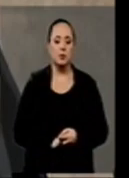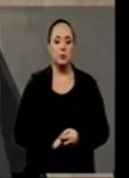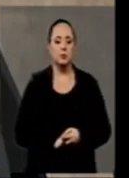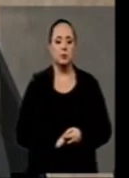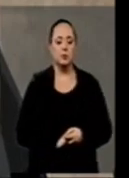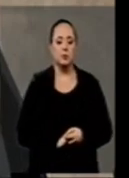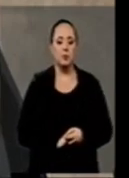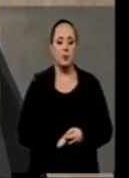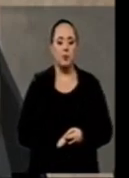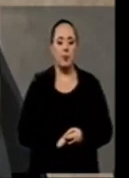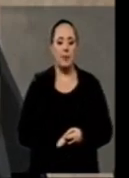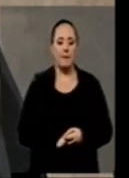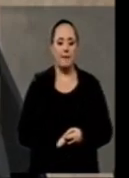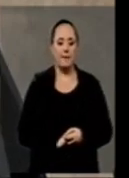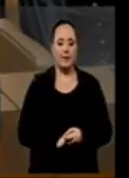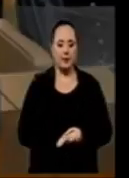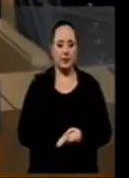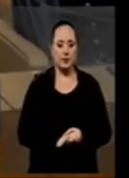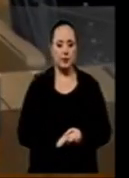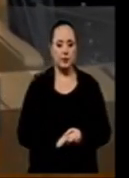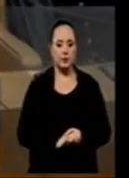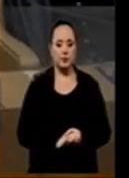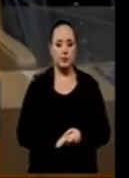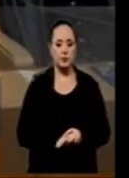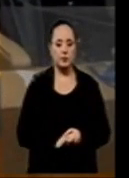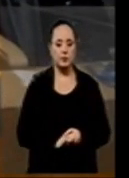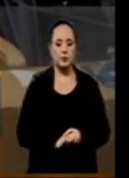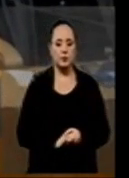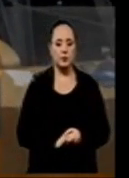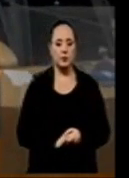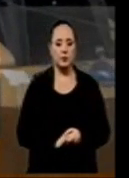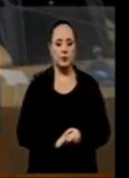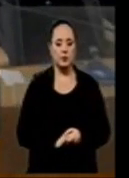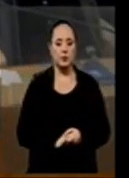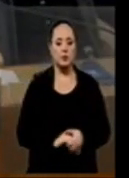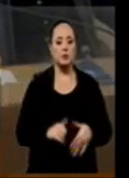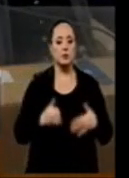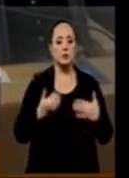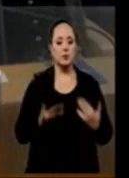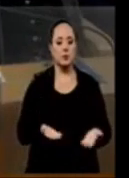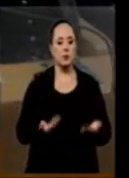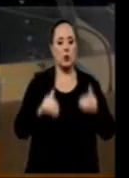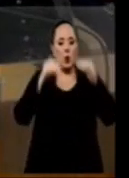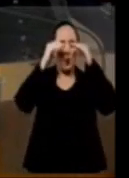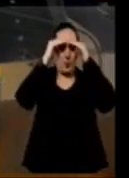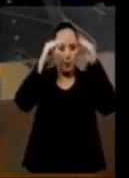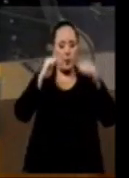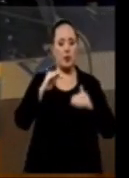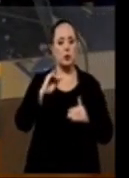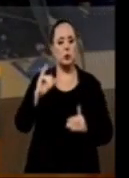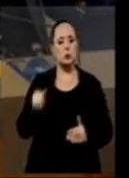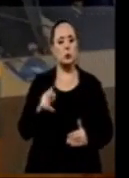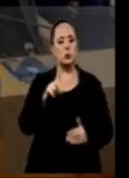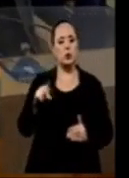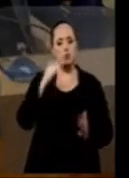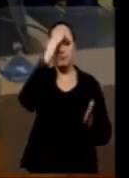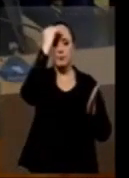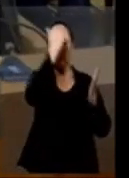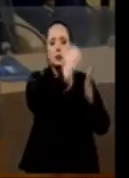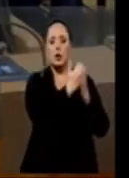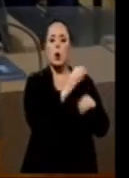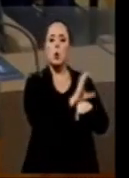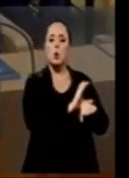a justa a sujeição é a sujeição incondicional dos juízes a constituição e as leis